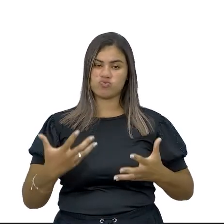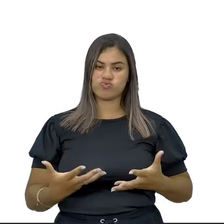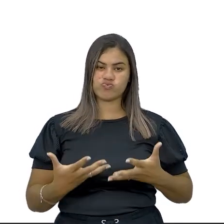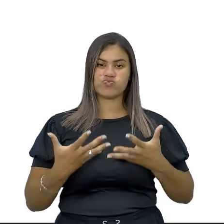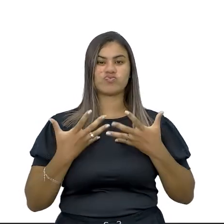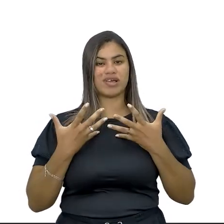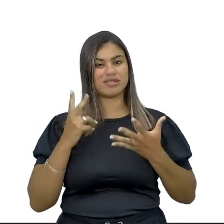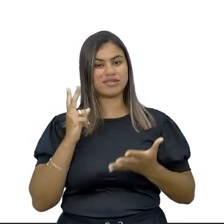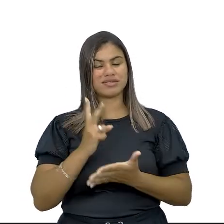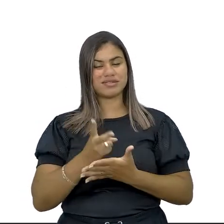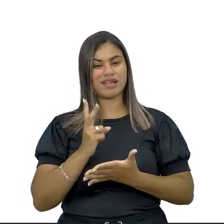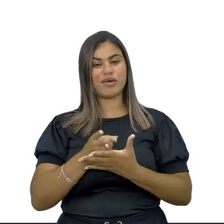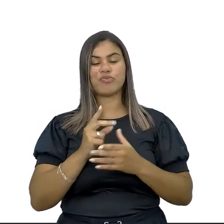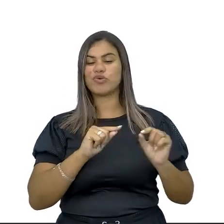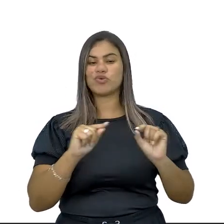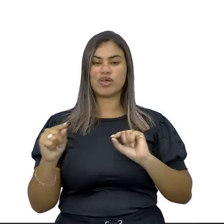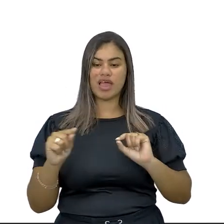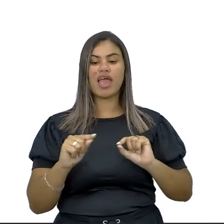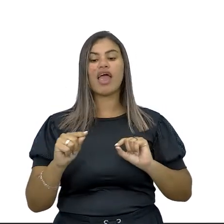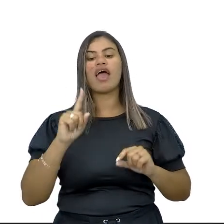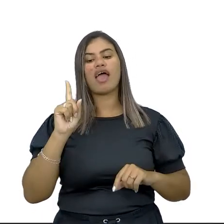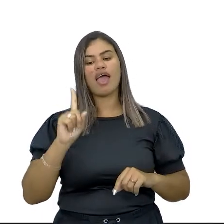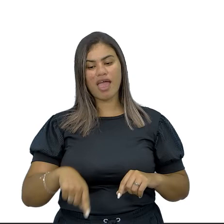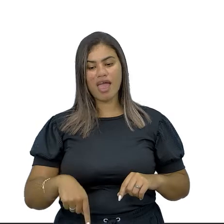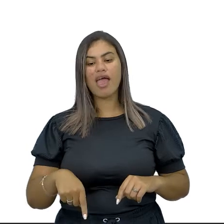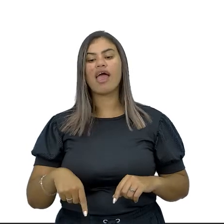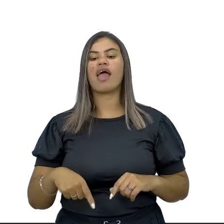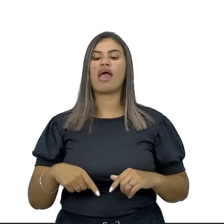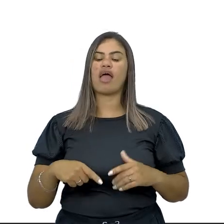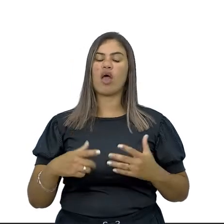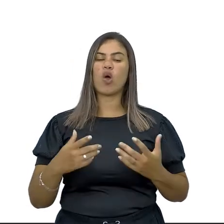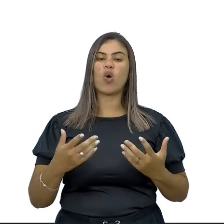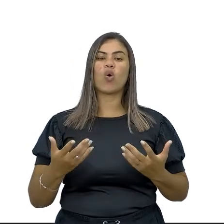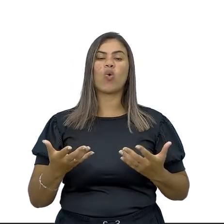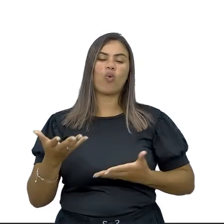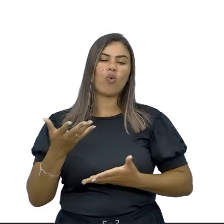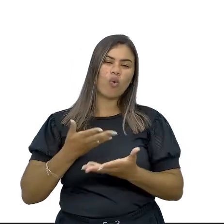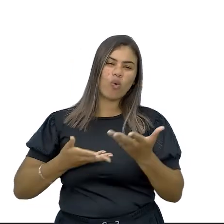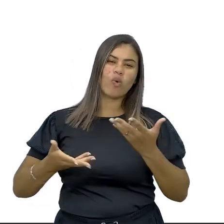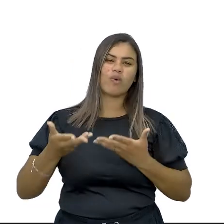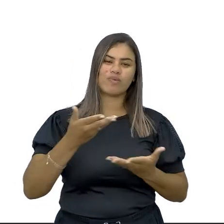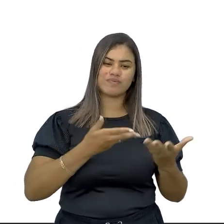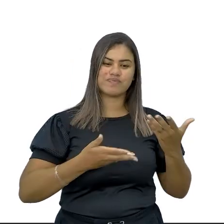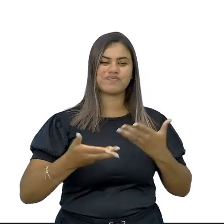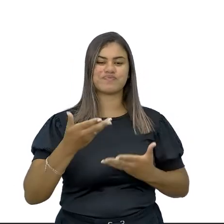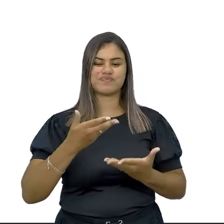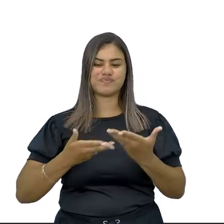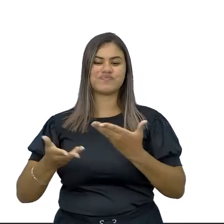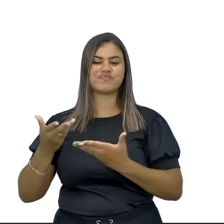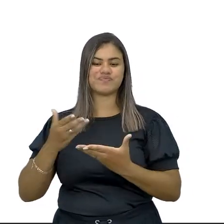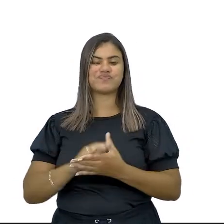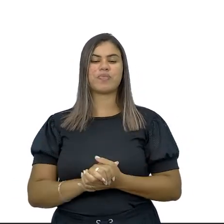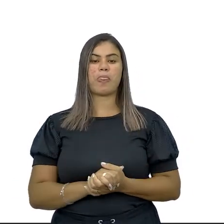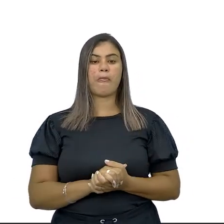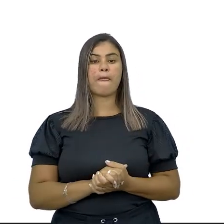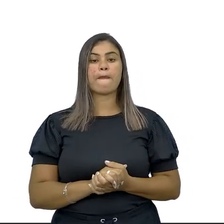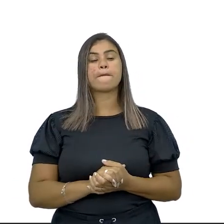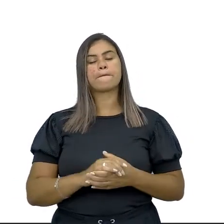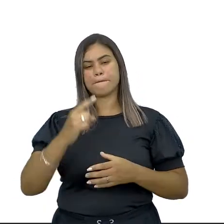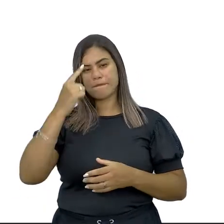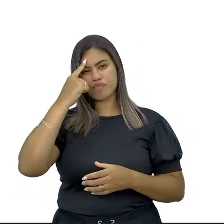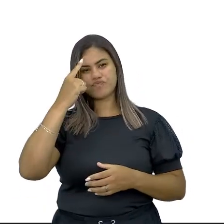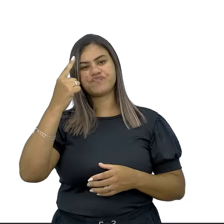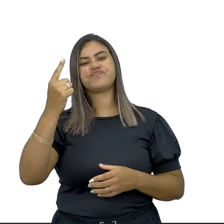sempre estar aqui com vocês é exatamente esse movimento de troca e de interação, pois mesmo em meio às